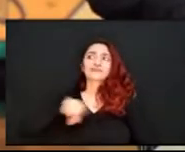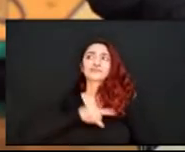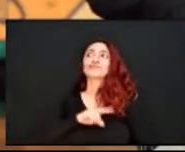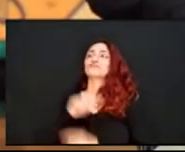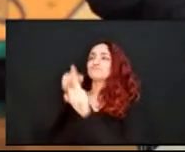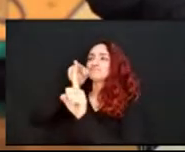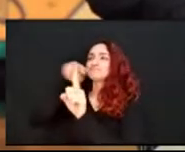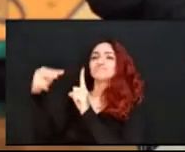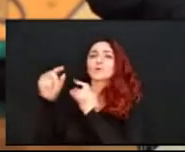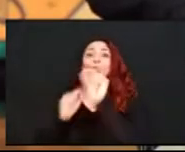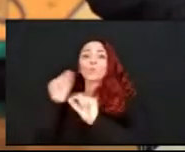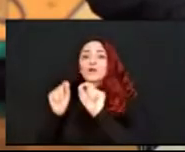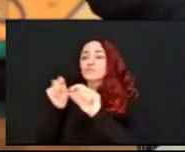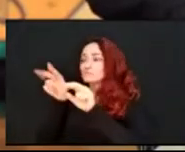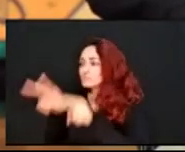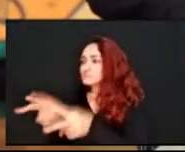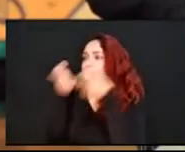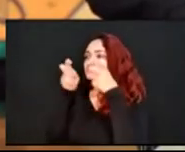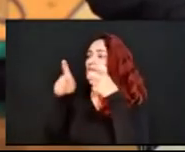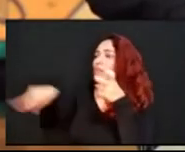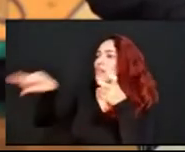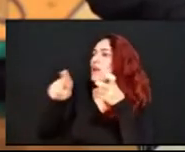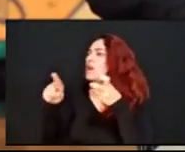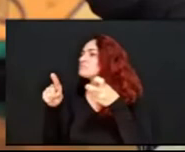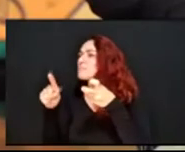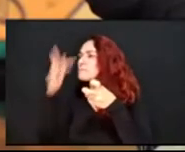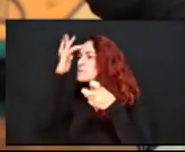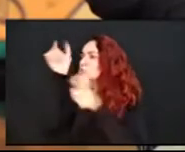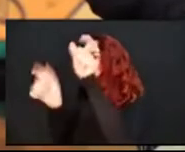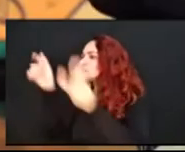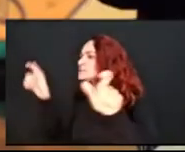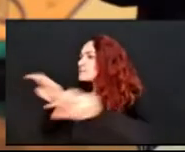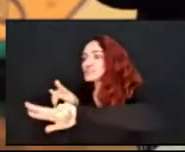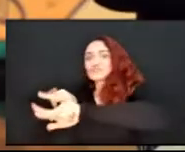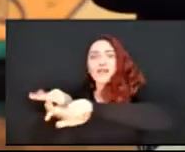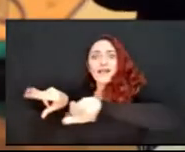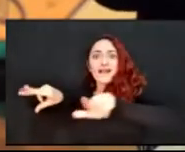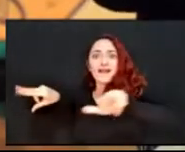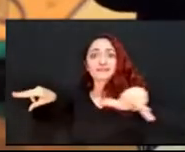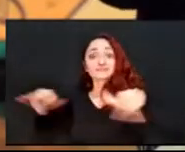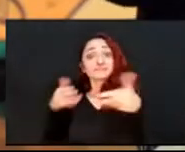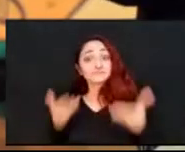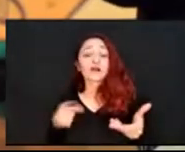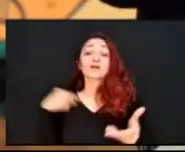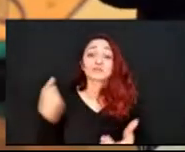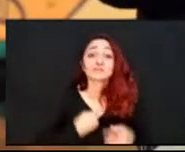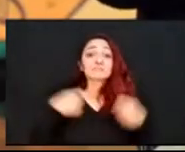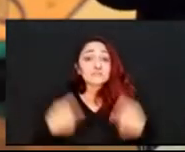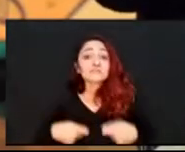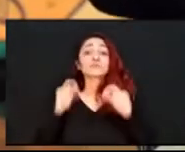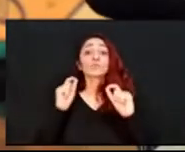Vio assim as pessoas são diferentes ou seja eu preciso de produtos que atenda a toda essa diversidade